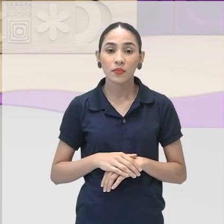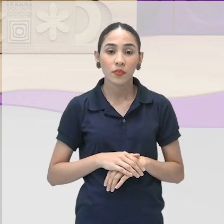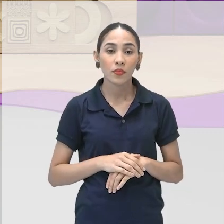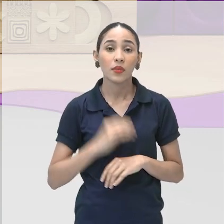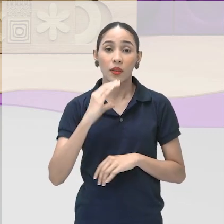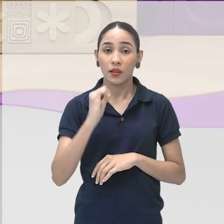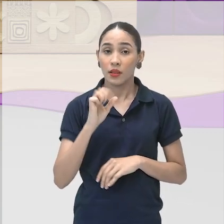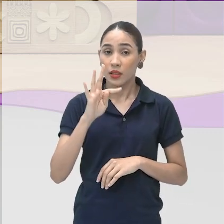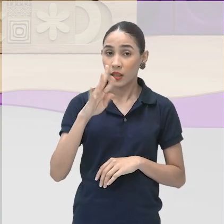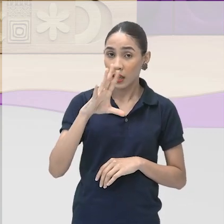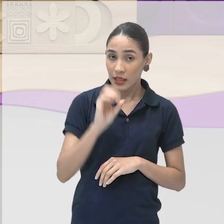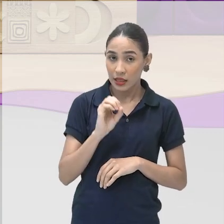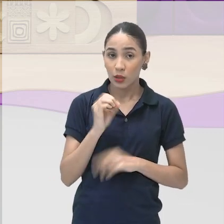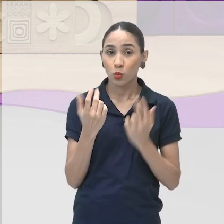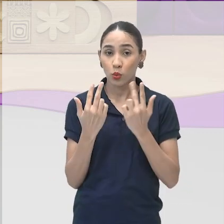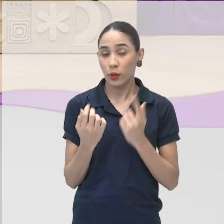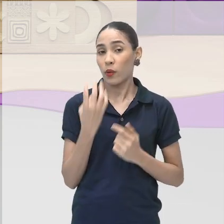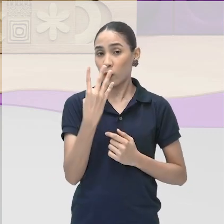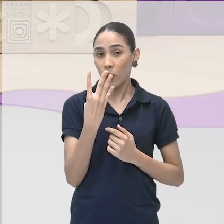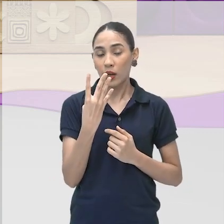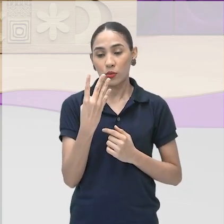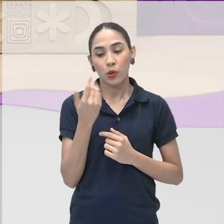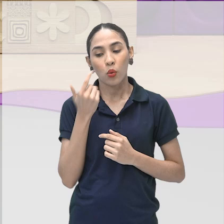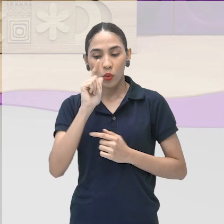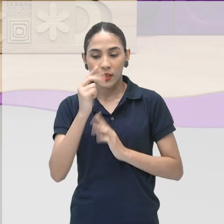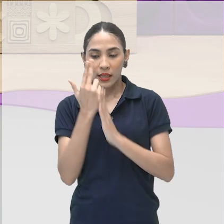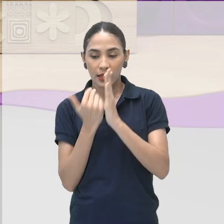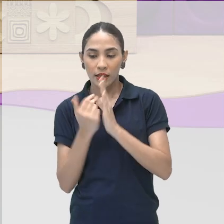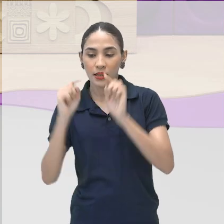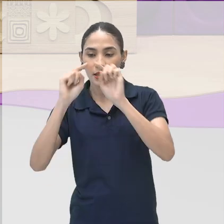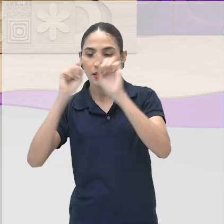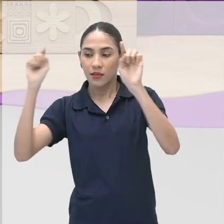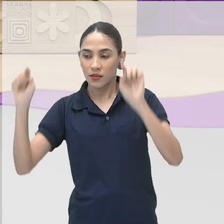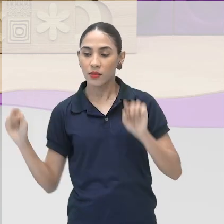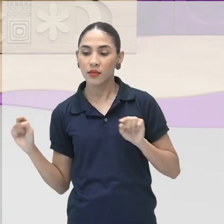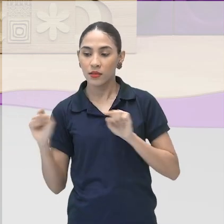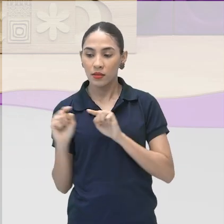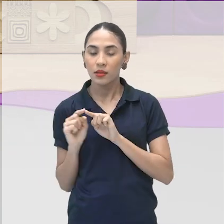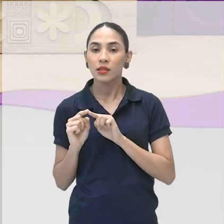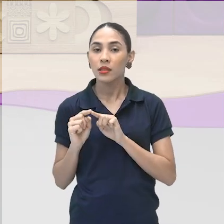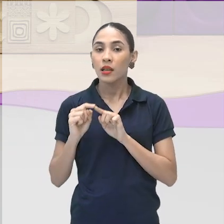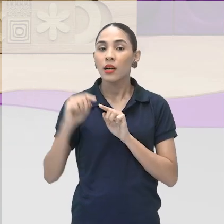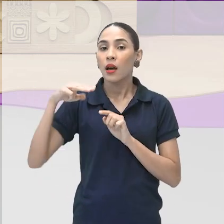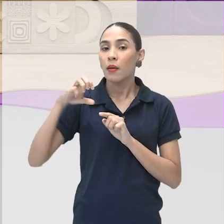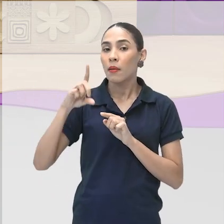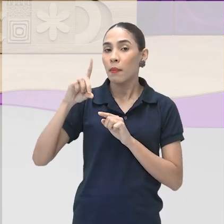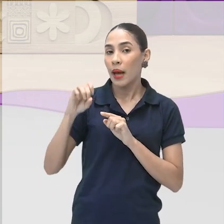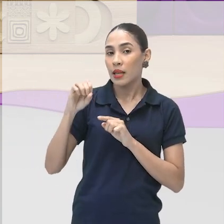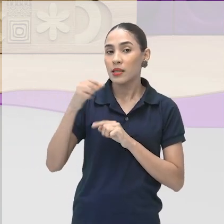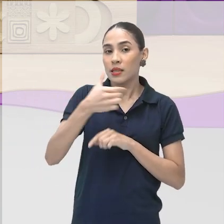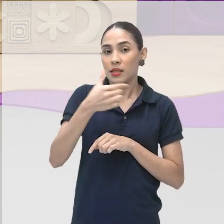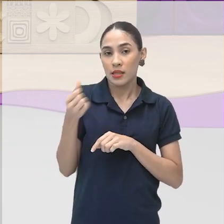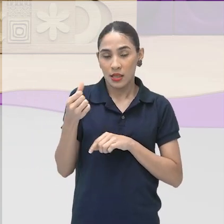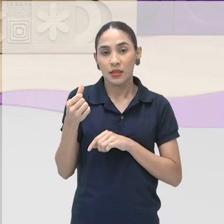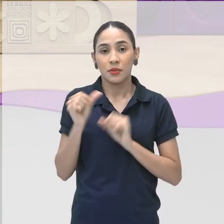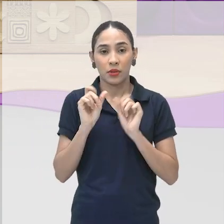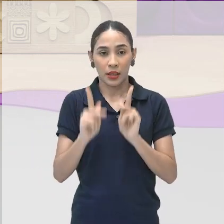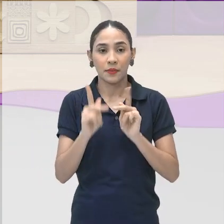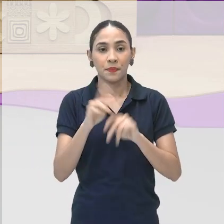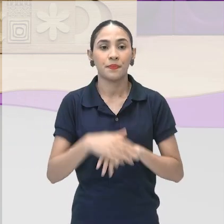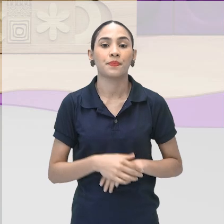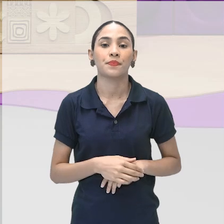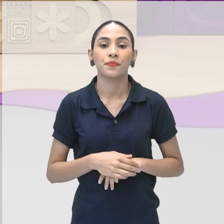no cateto que mede 4, o quadrado que eu consigo desenhar mede 16,